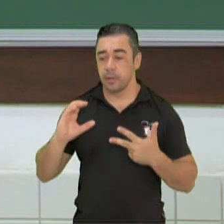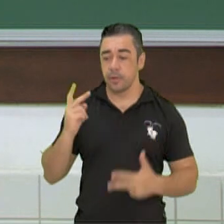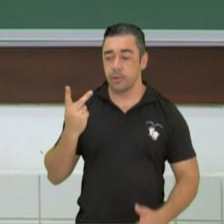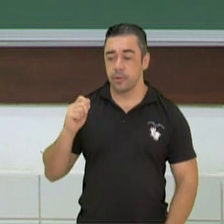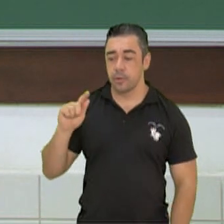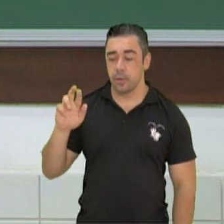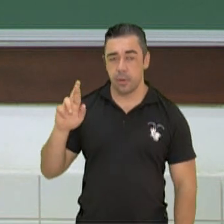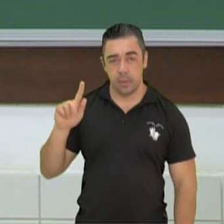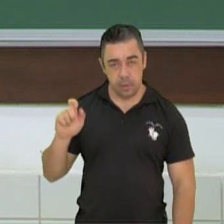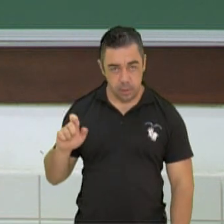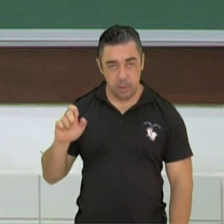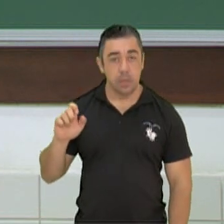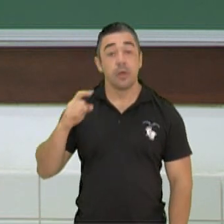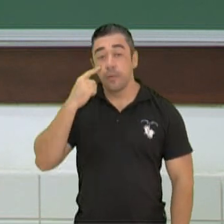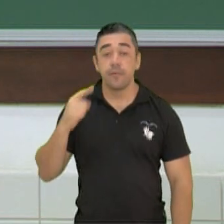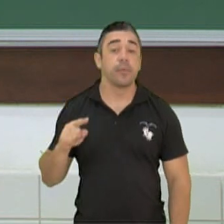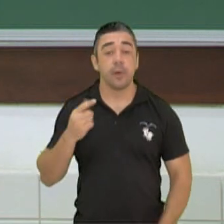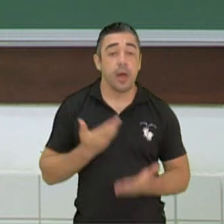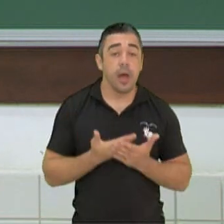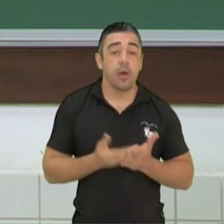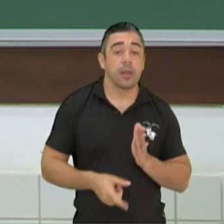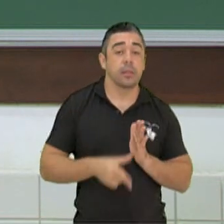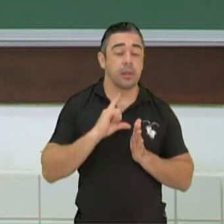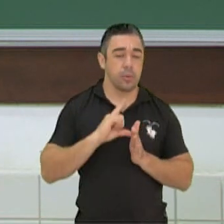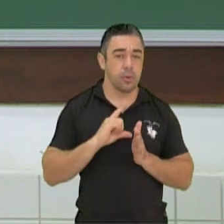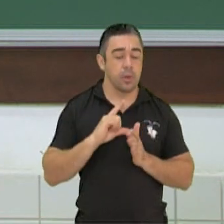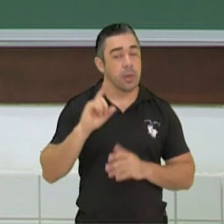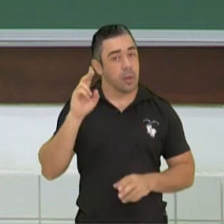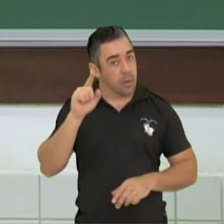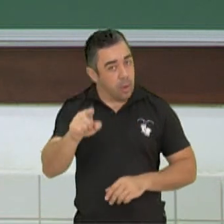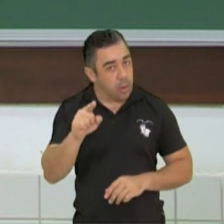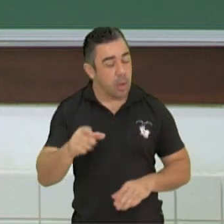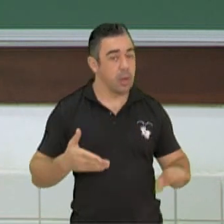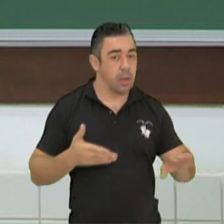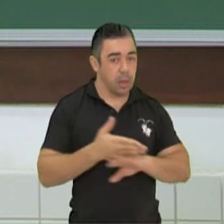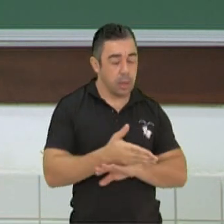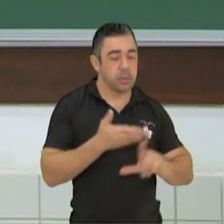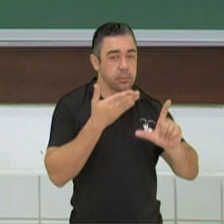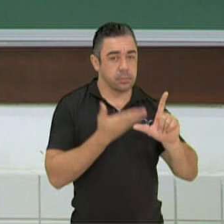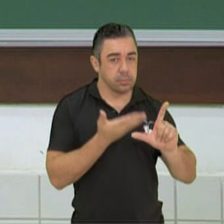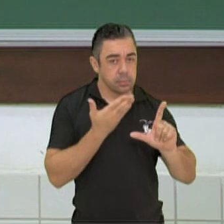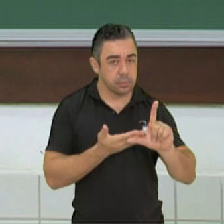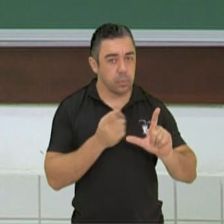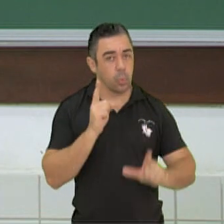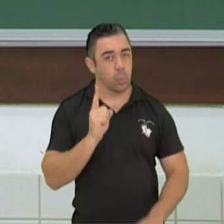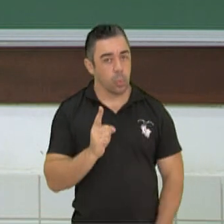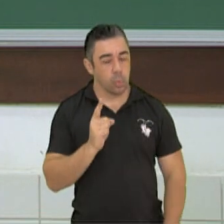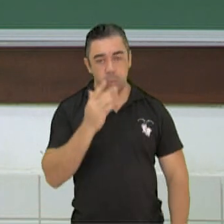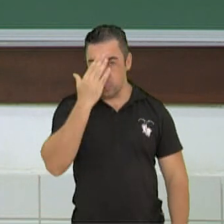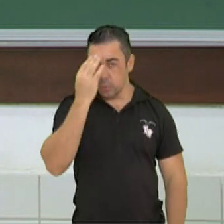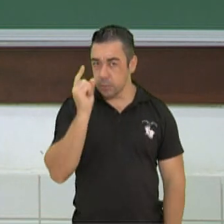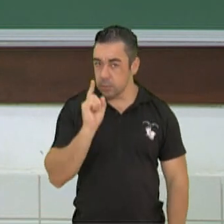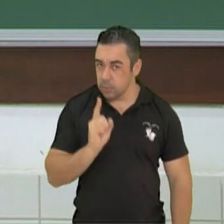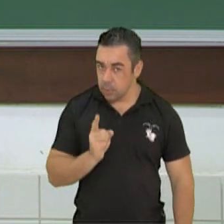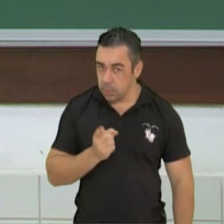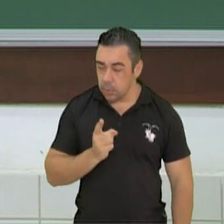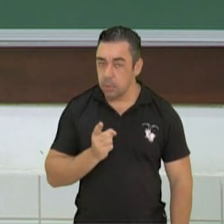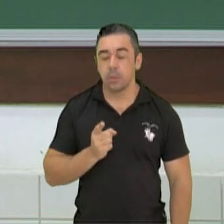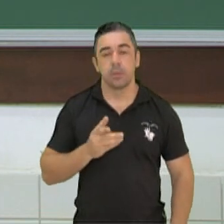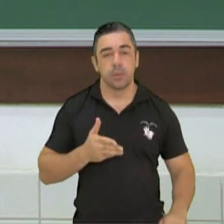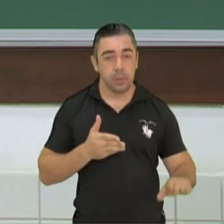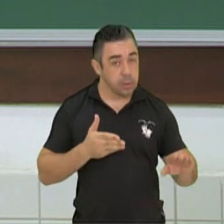aulas anteriores, ok? Lembrando vocês de acessar o Classroom 1, não esqueçam lá, ok? Estamos aí